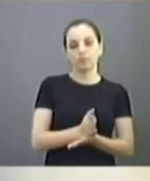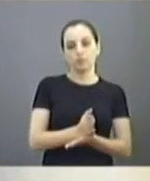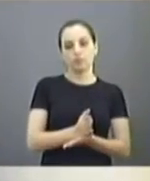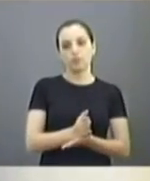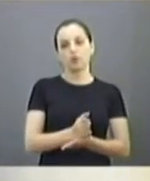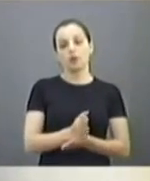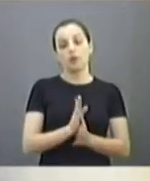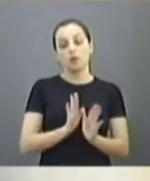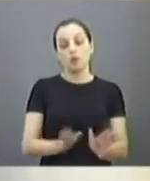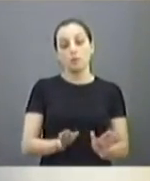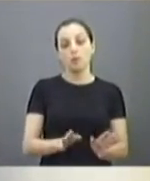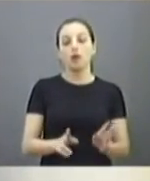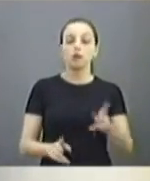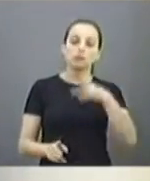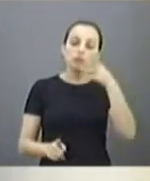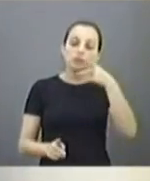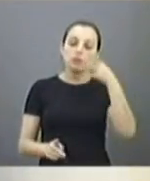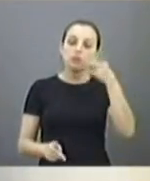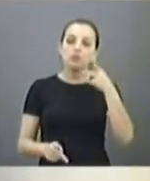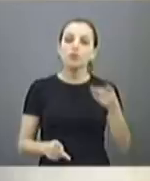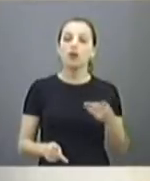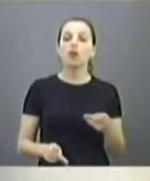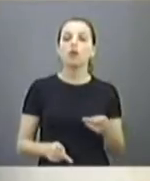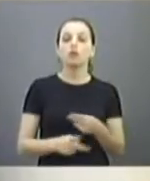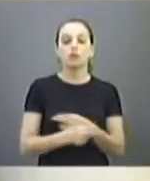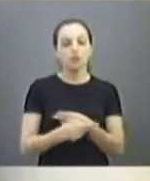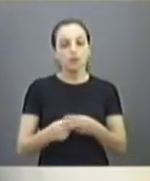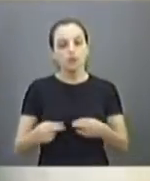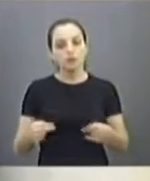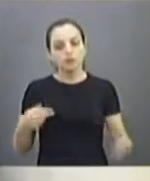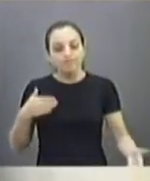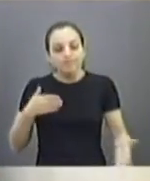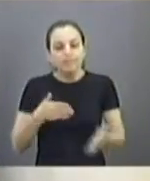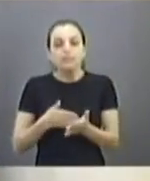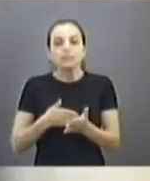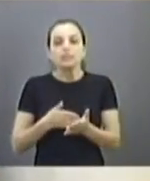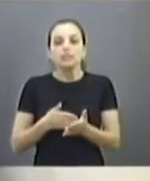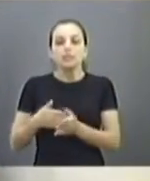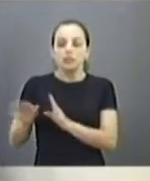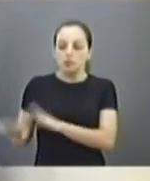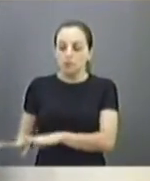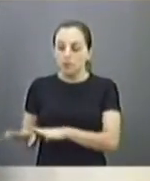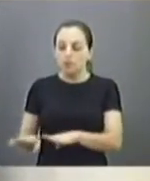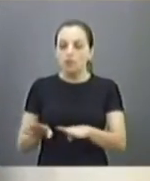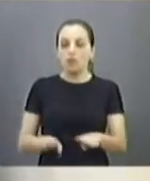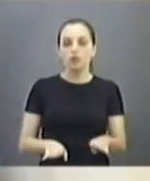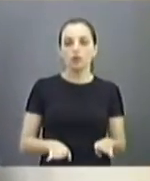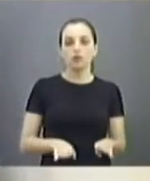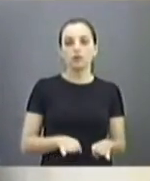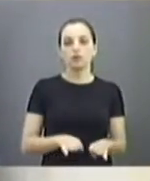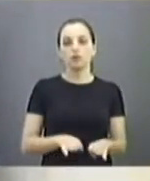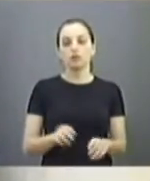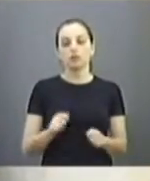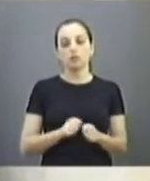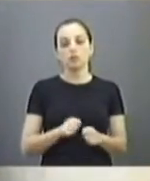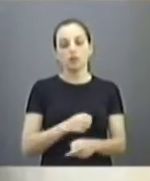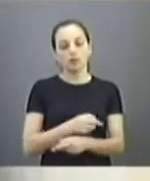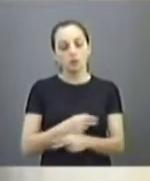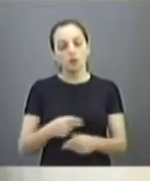deles é que essa precariedade atinge diretamente os menores infratores.